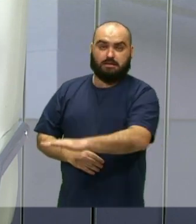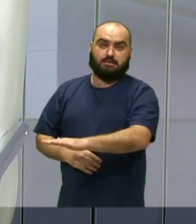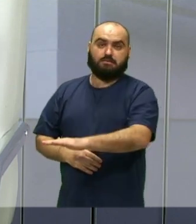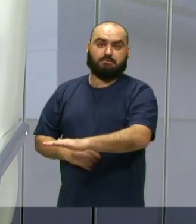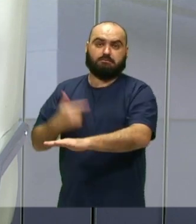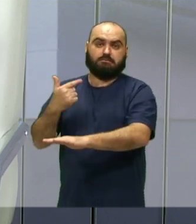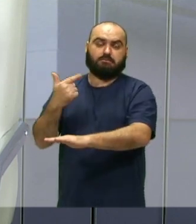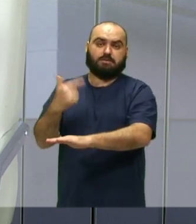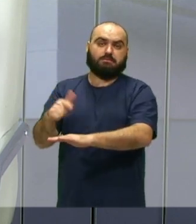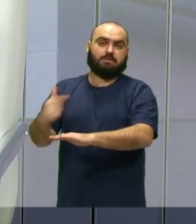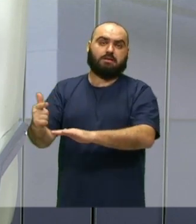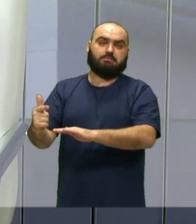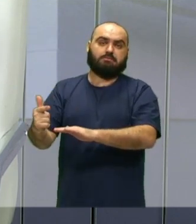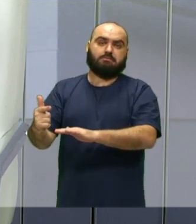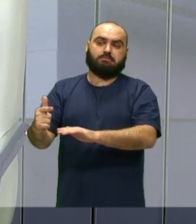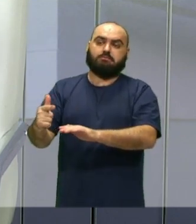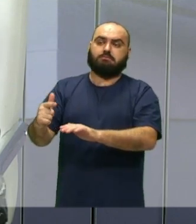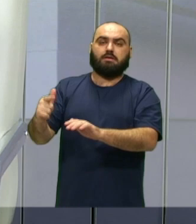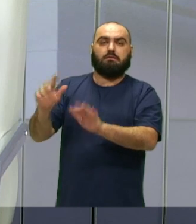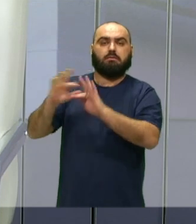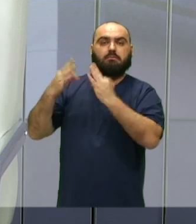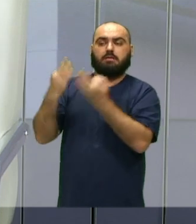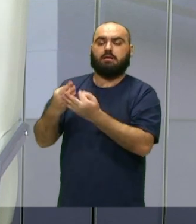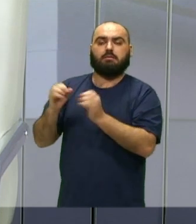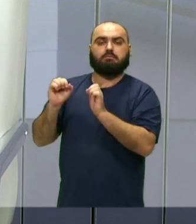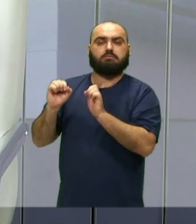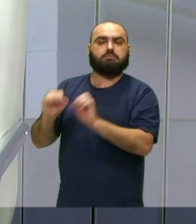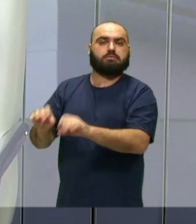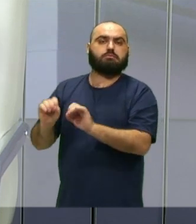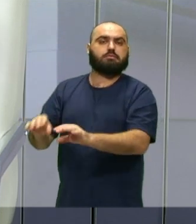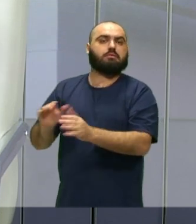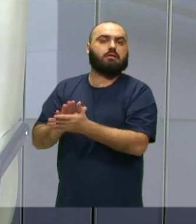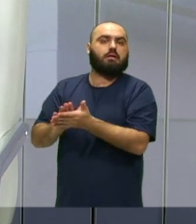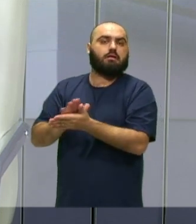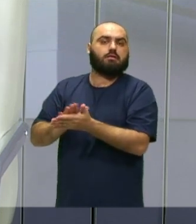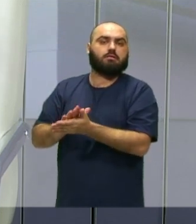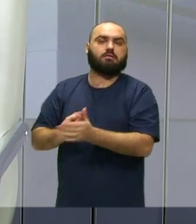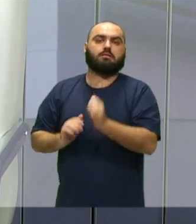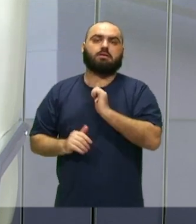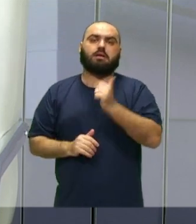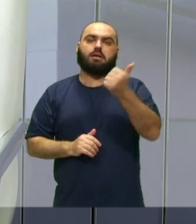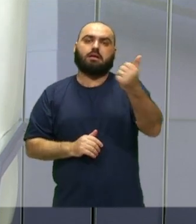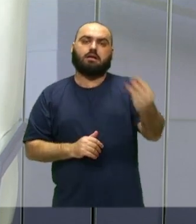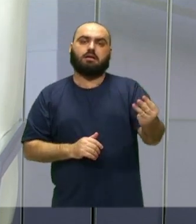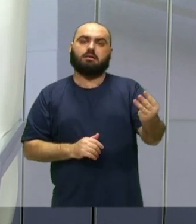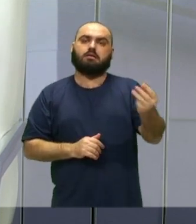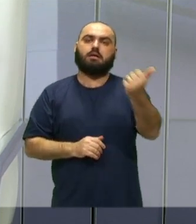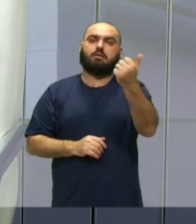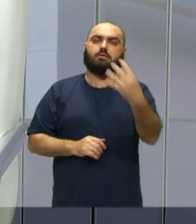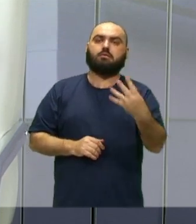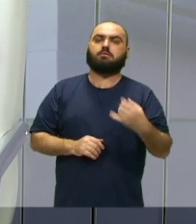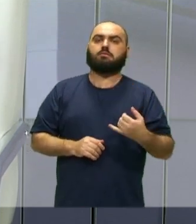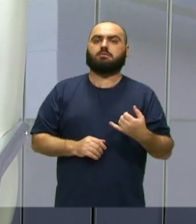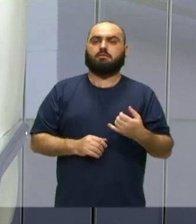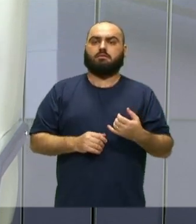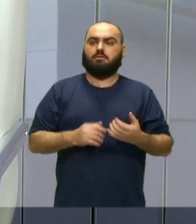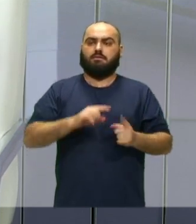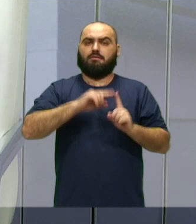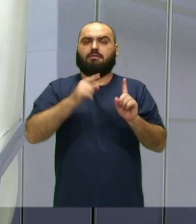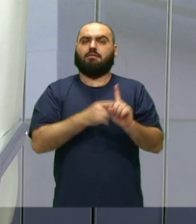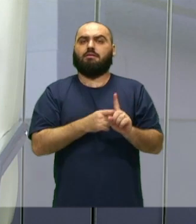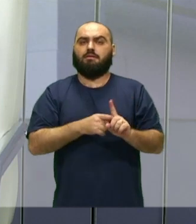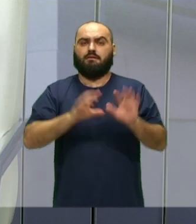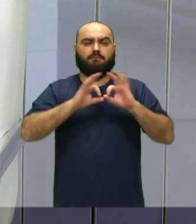têm tanto o assessoramento da família, não são tão cuidadas com a família, que estão aí 13, 14 anos grávidas. Famílias muito carentes,